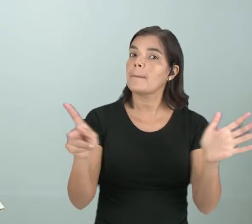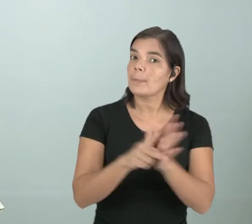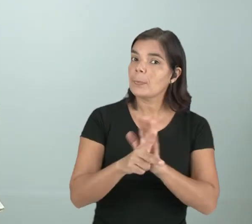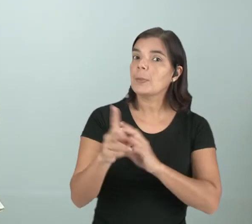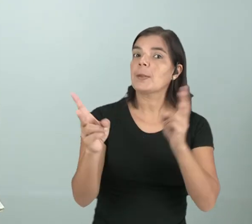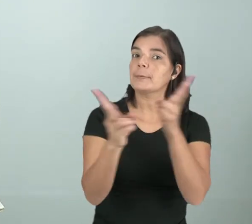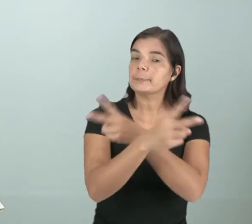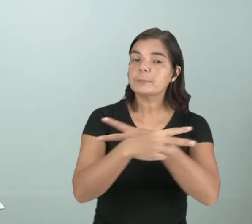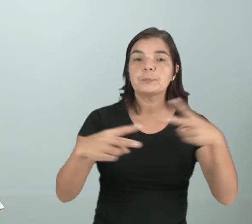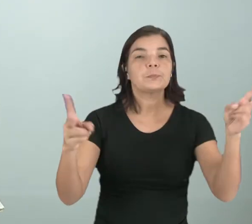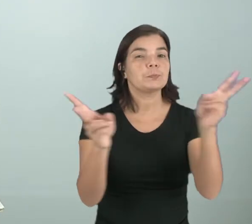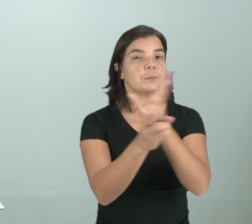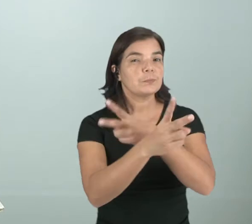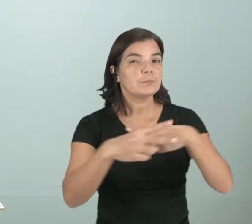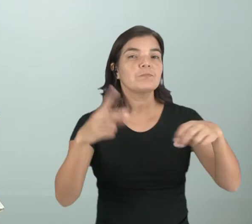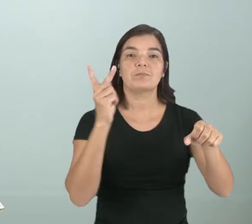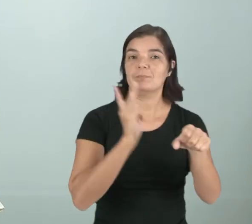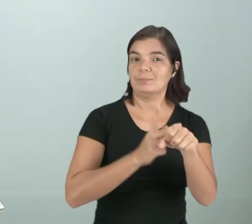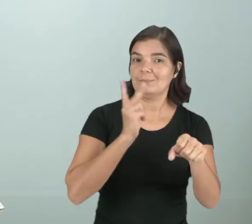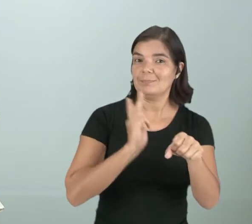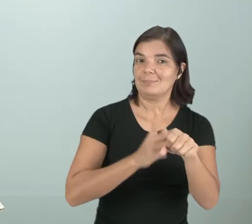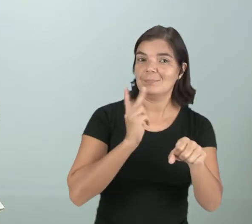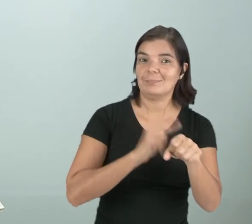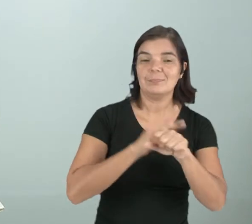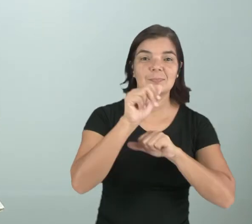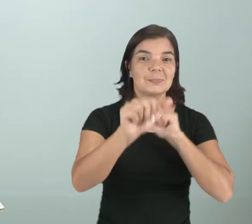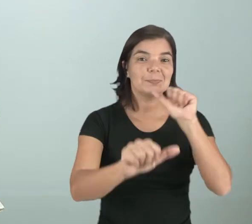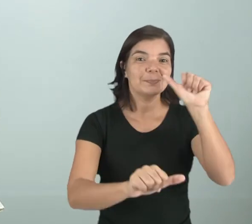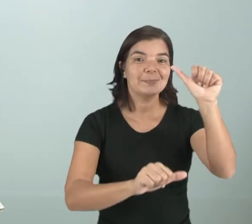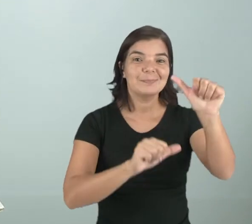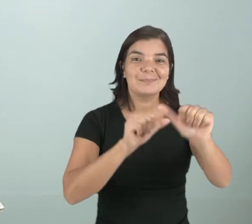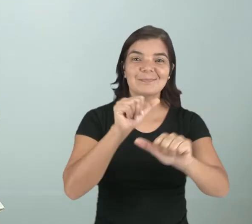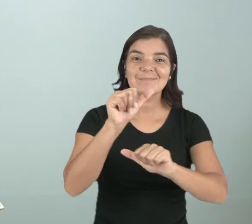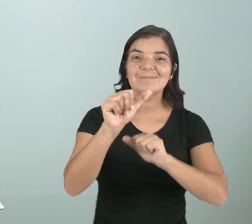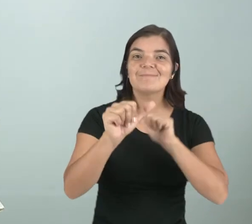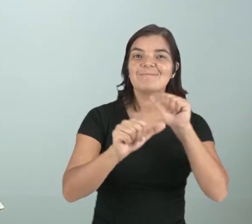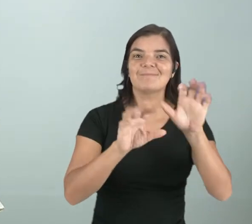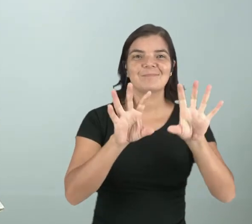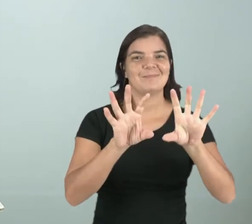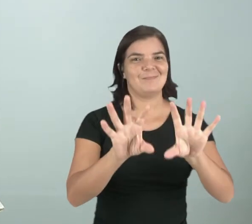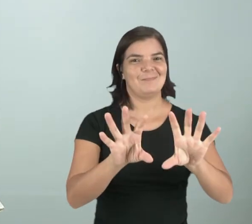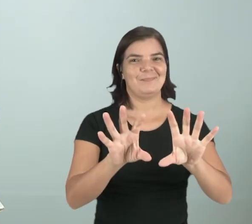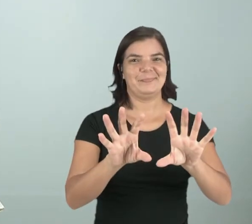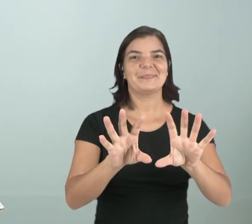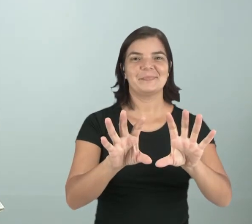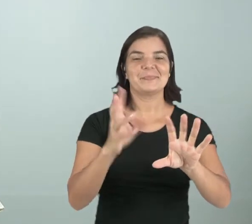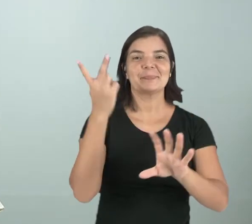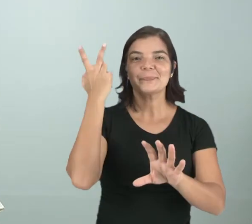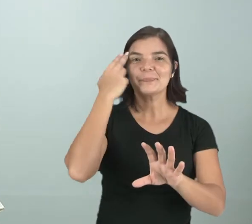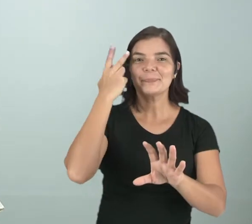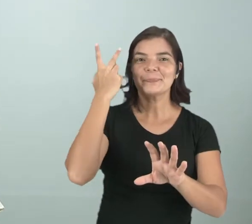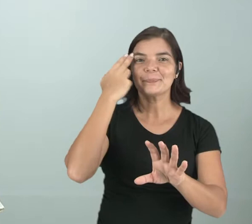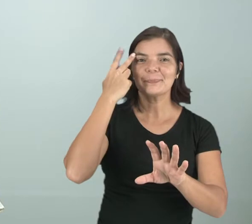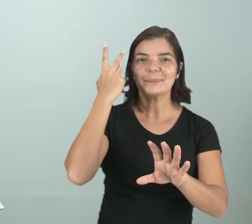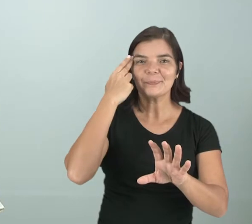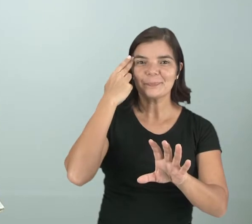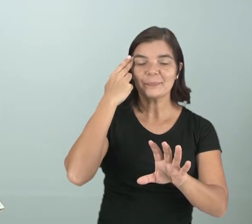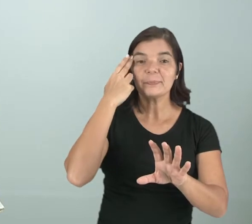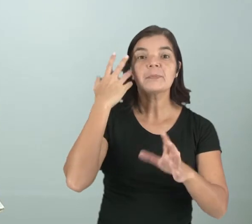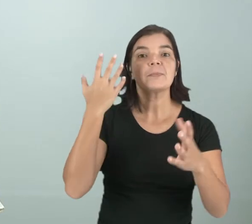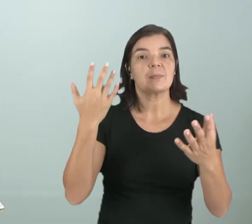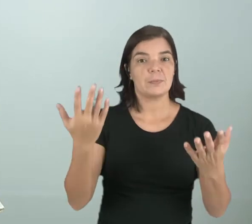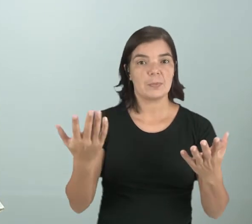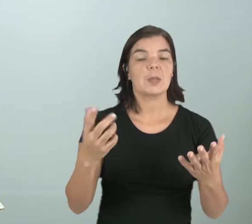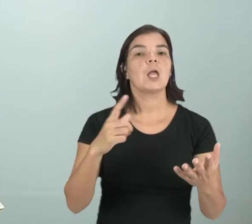vento foi soprando nas rochas e elas foram ficando assim naturalmente. Então,